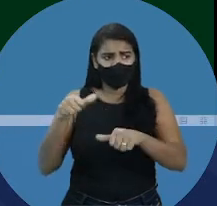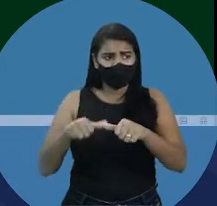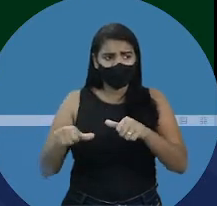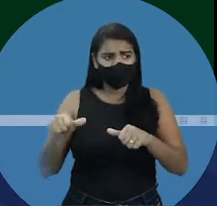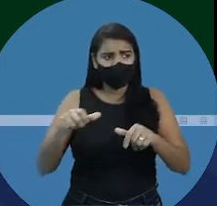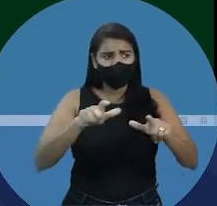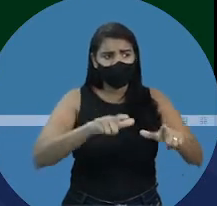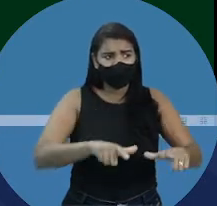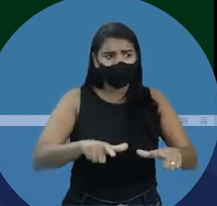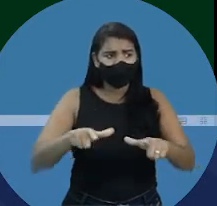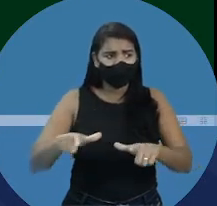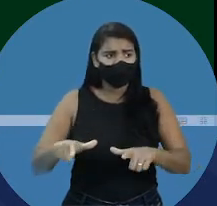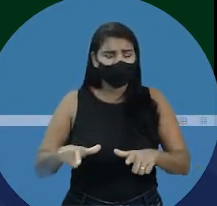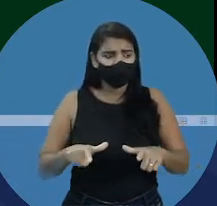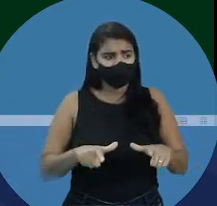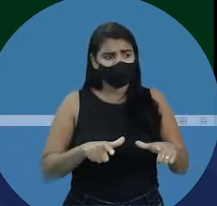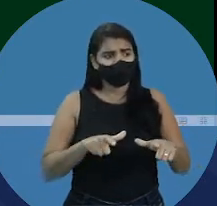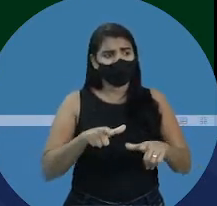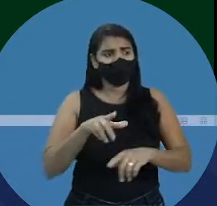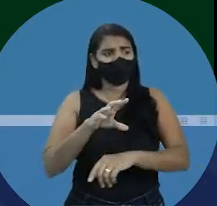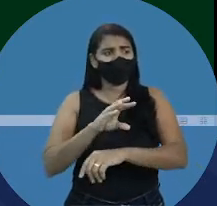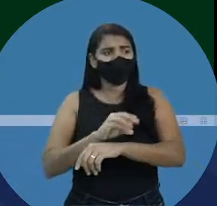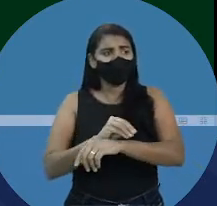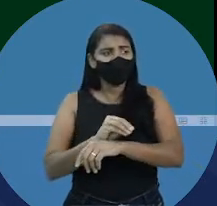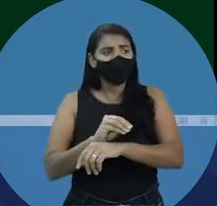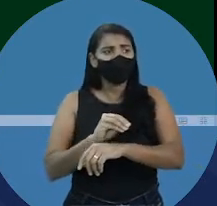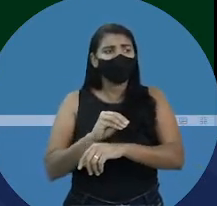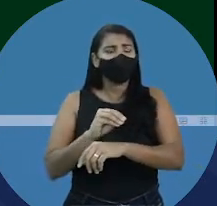ambientes, dessas